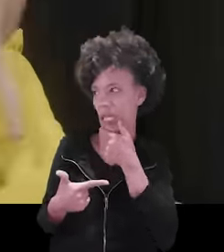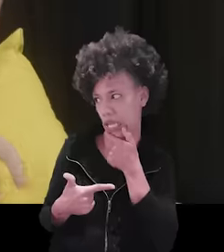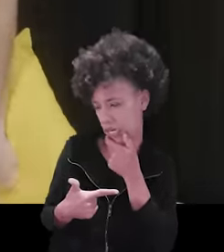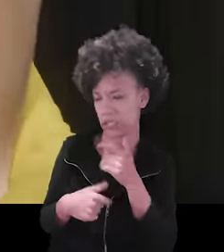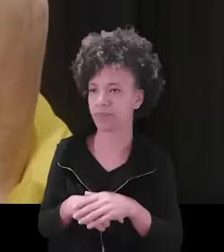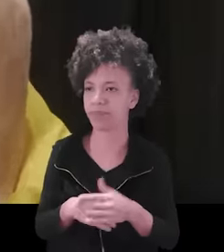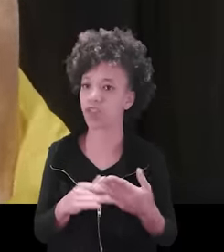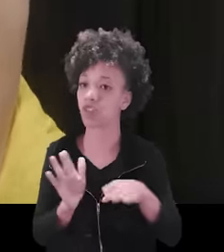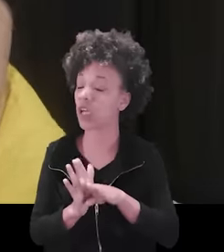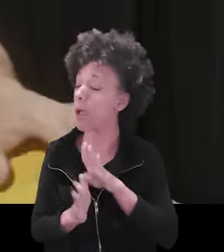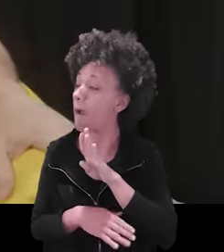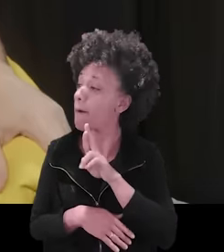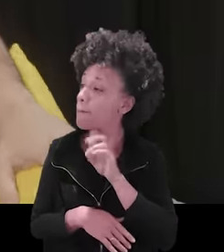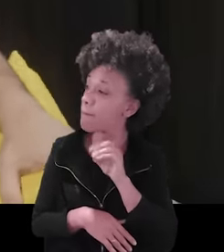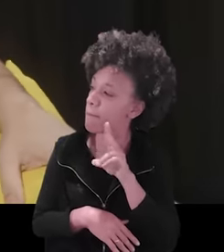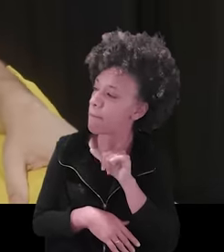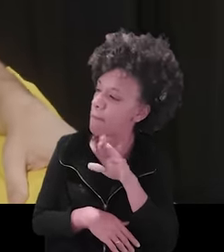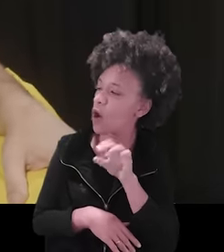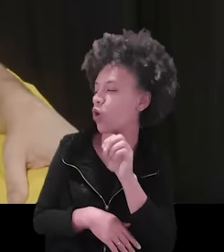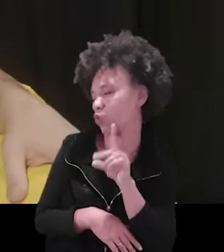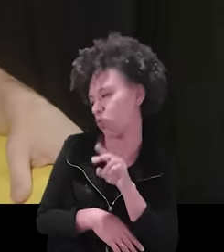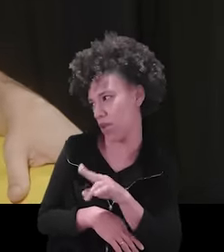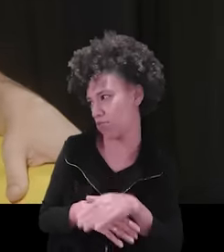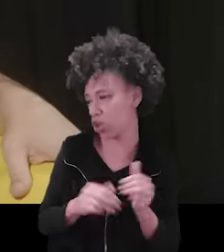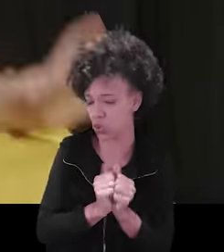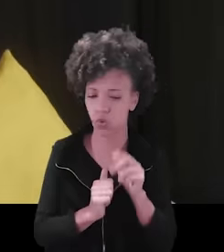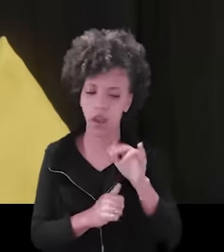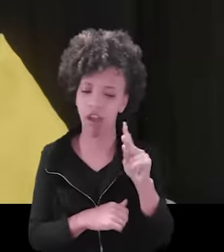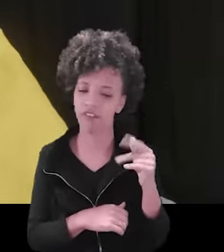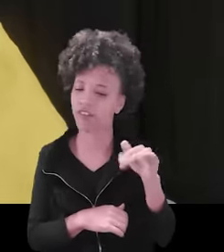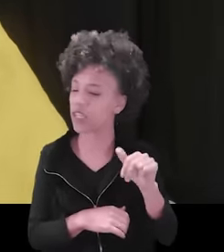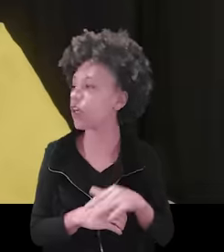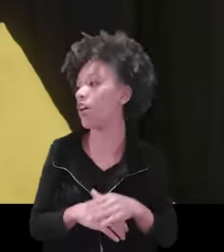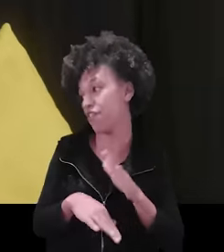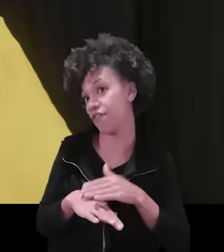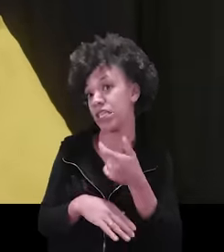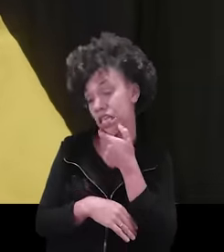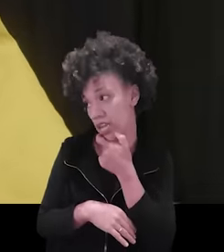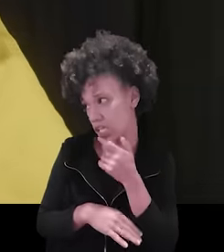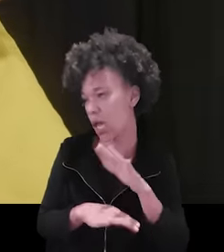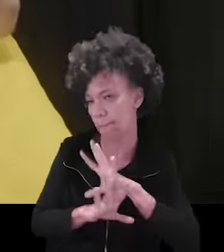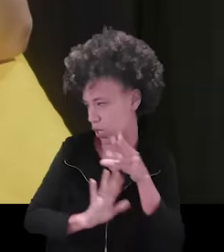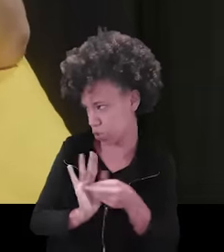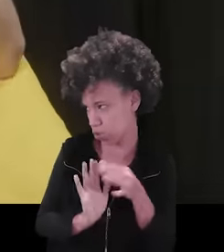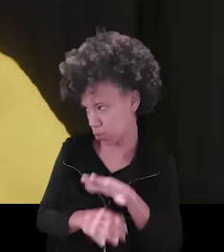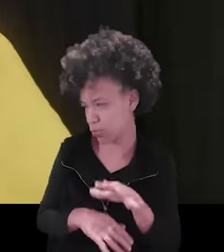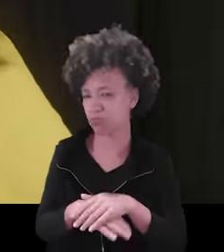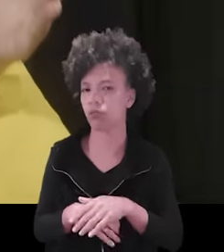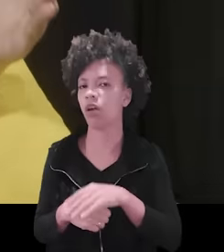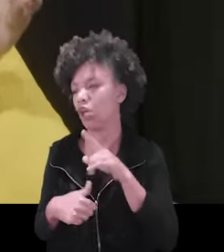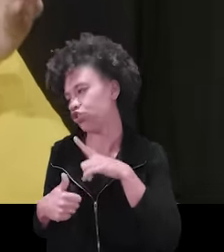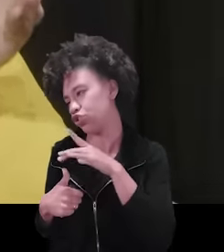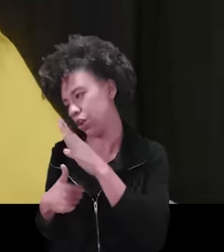e inglês quando fui na brother e fazer com o Rafinha Bastos a gente fez em inglês para comunidade inglês para todo mundo